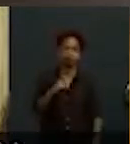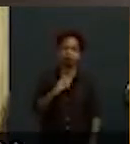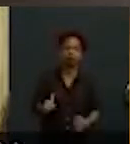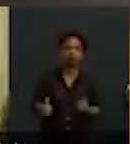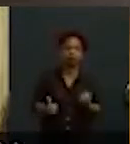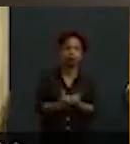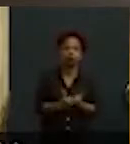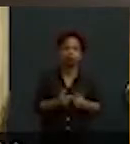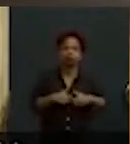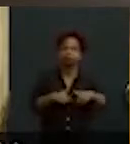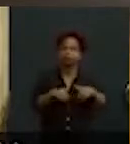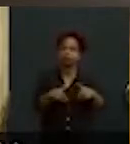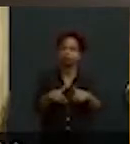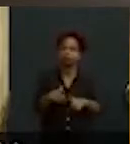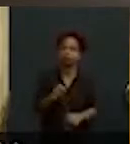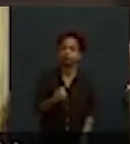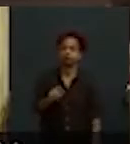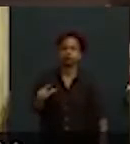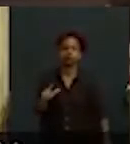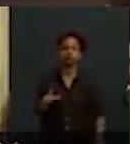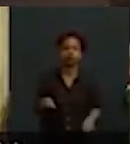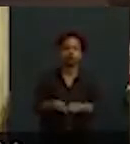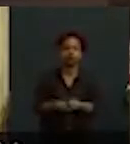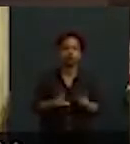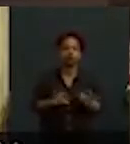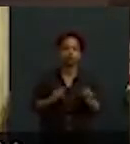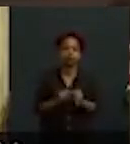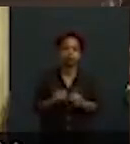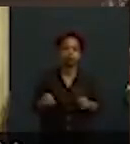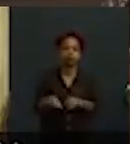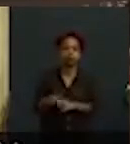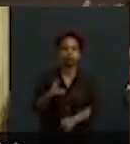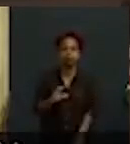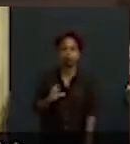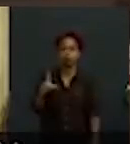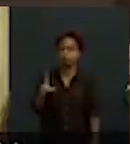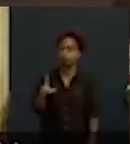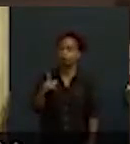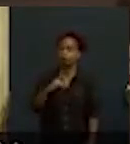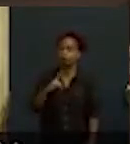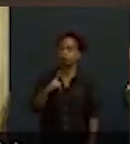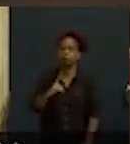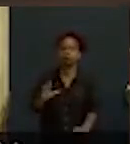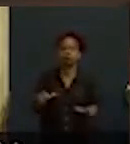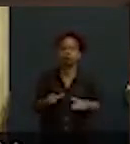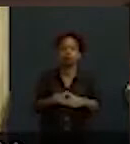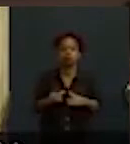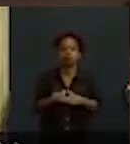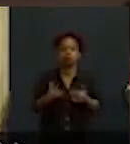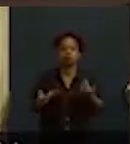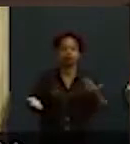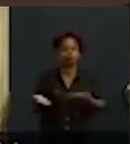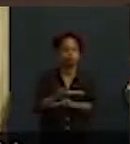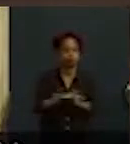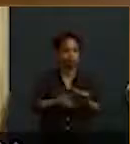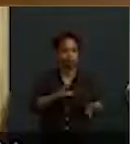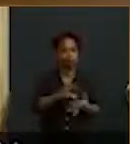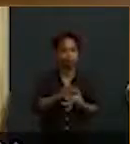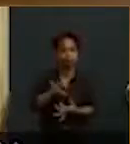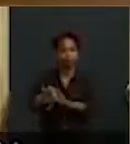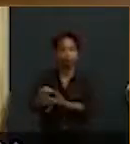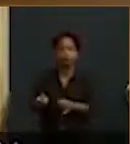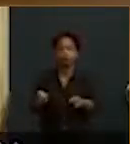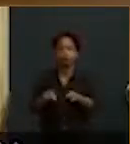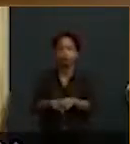Apoio Operacional Civil, coordenador da Coordenadoria de Integração e Articulação